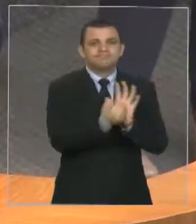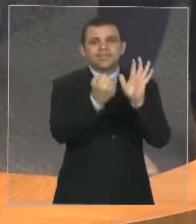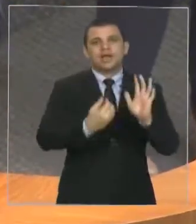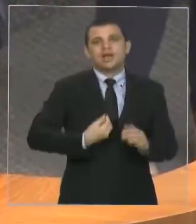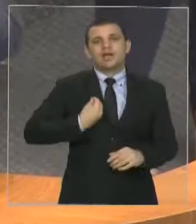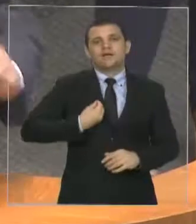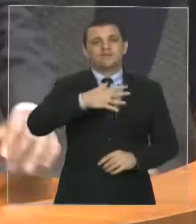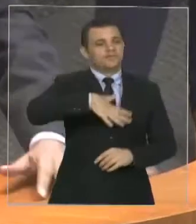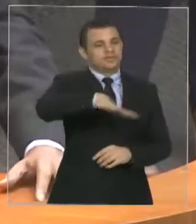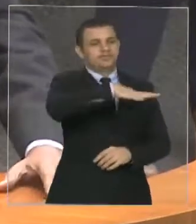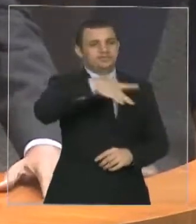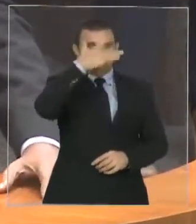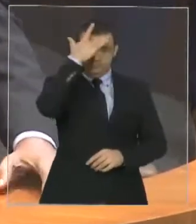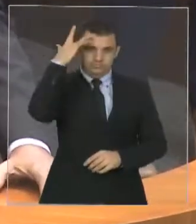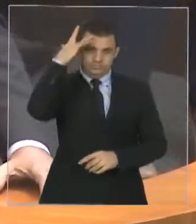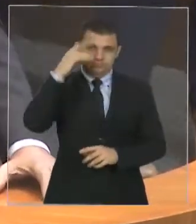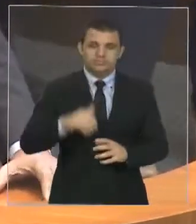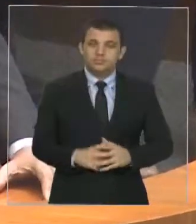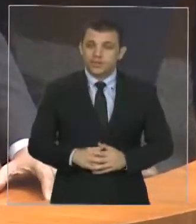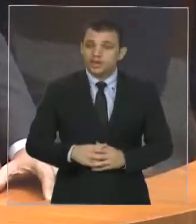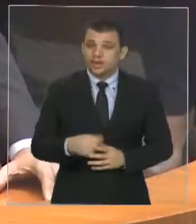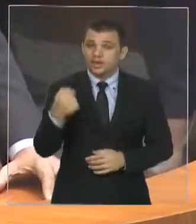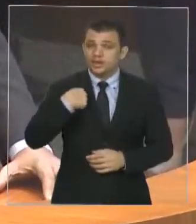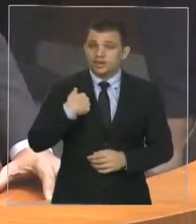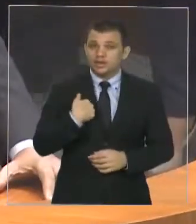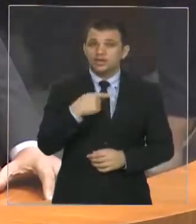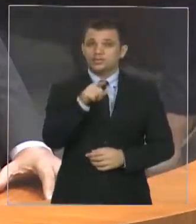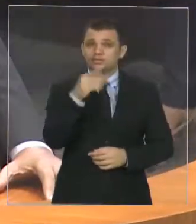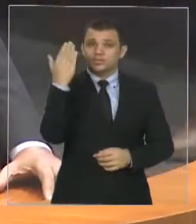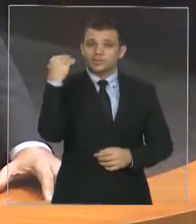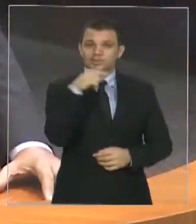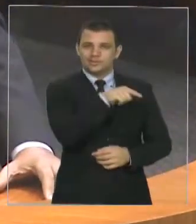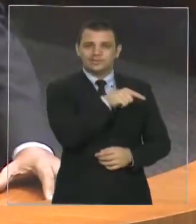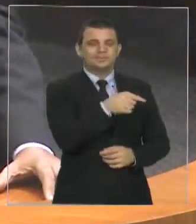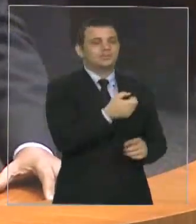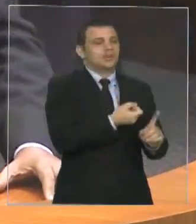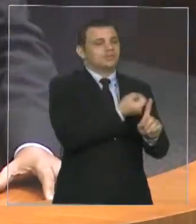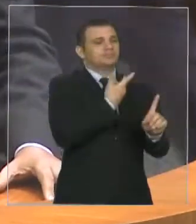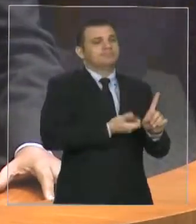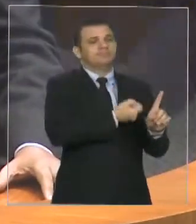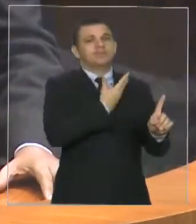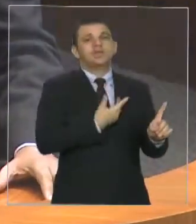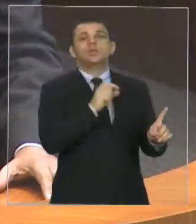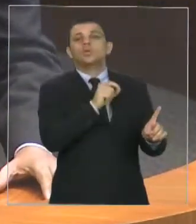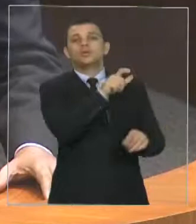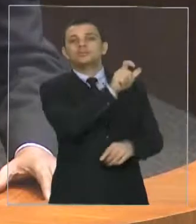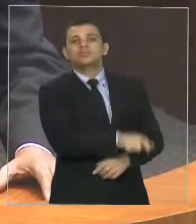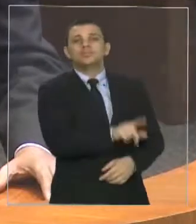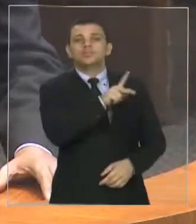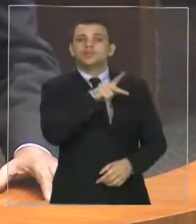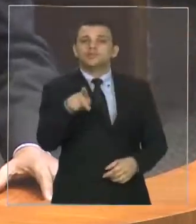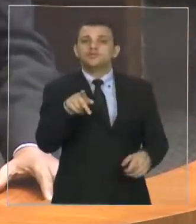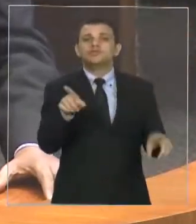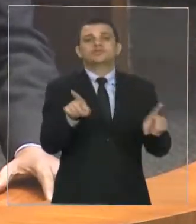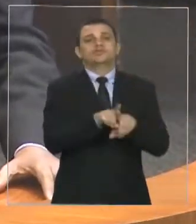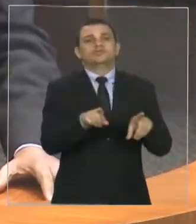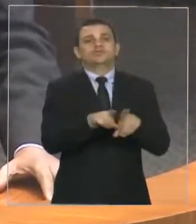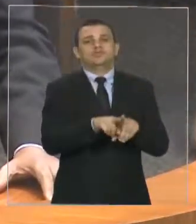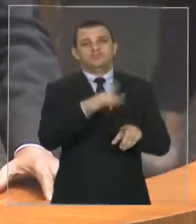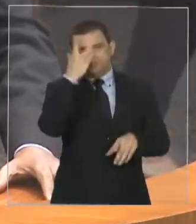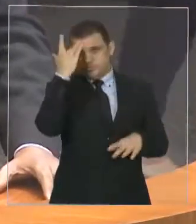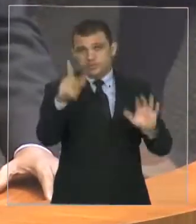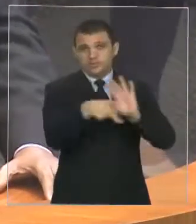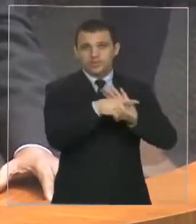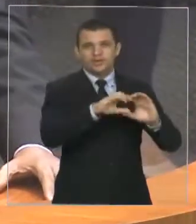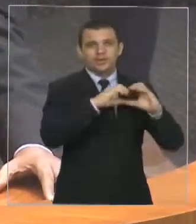na vida das pessoas. Eu ouvi o depoimento de professores e de pessoas da comunidade.